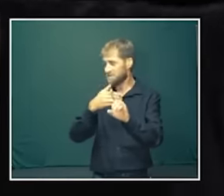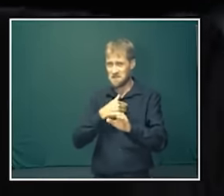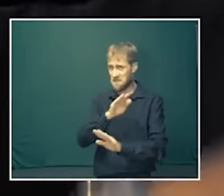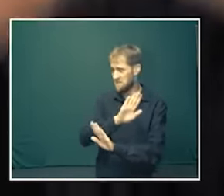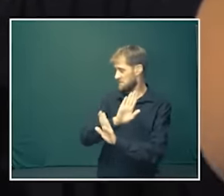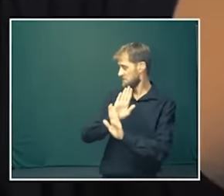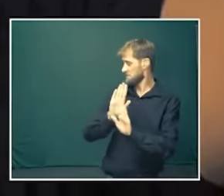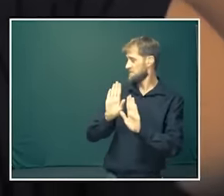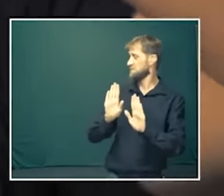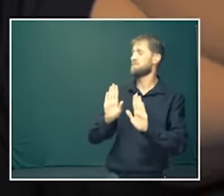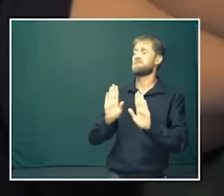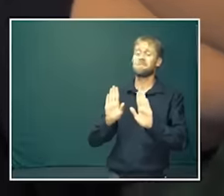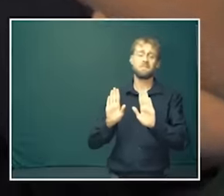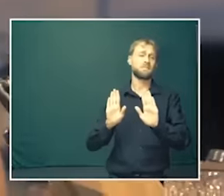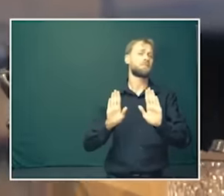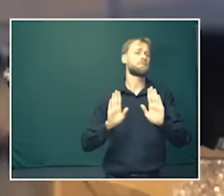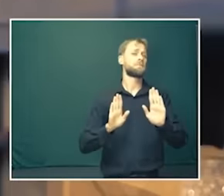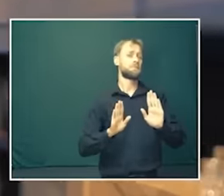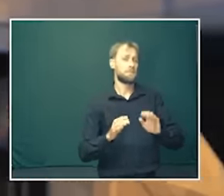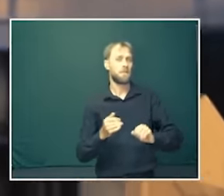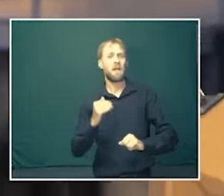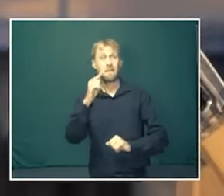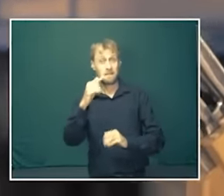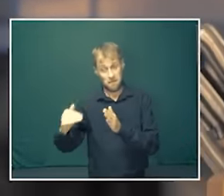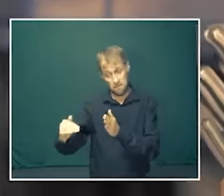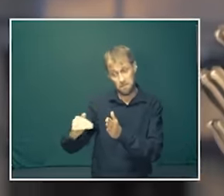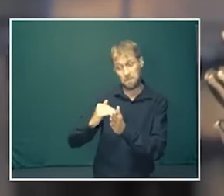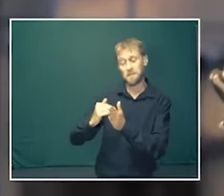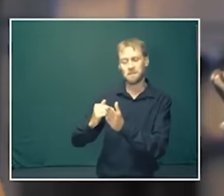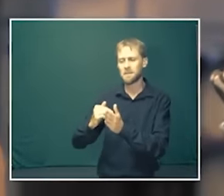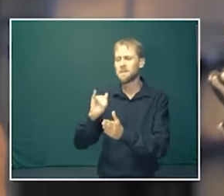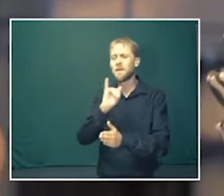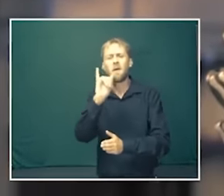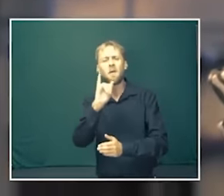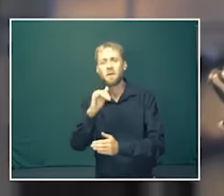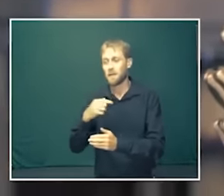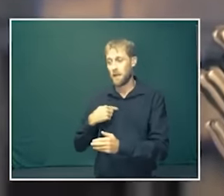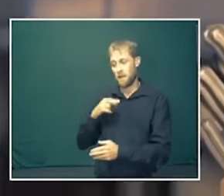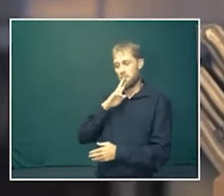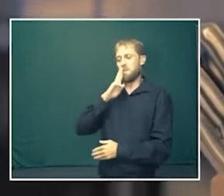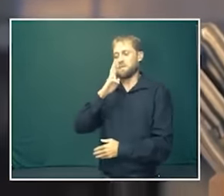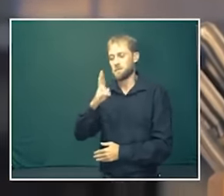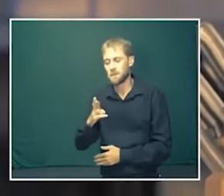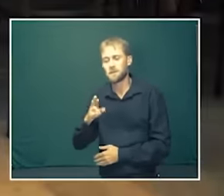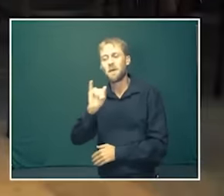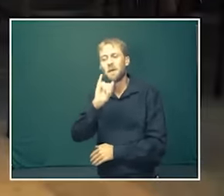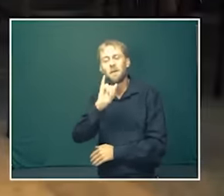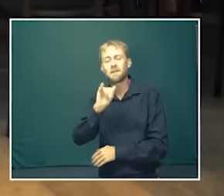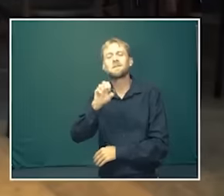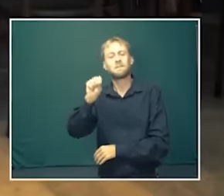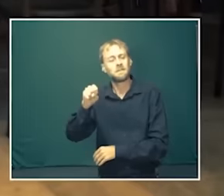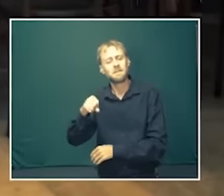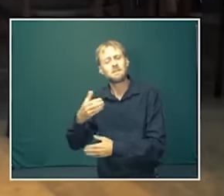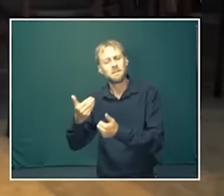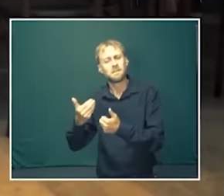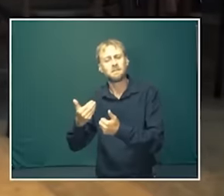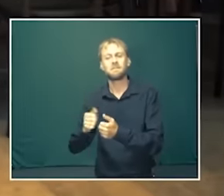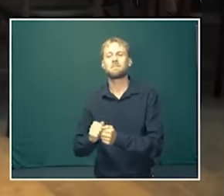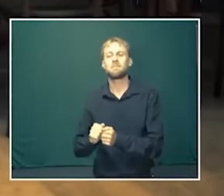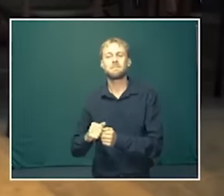oh, oh, oh. Se me mandam tá aí, eu respondo, tô